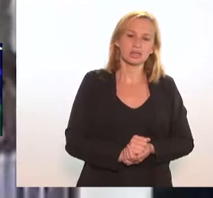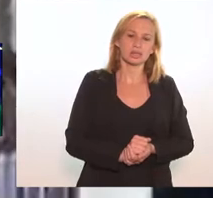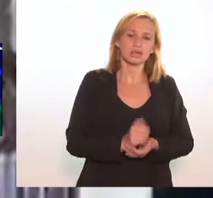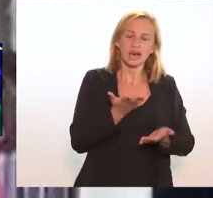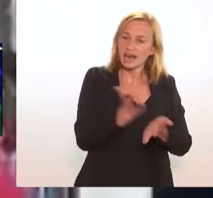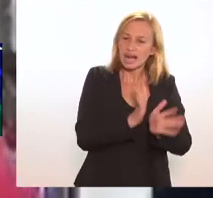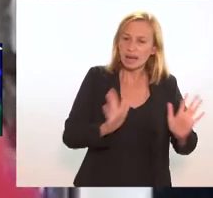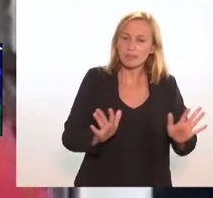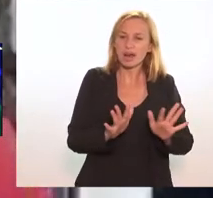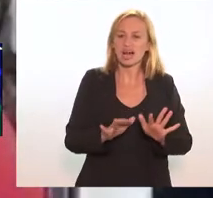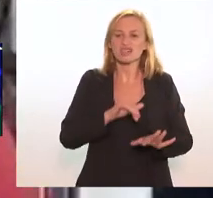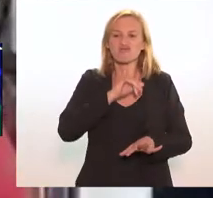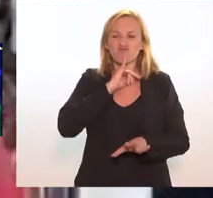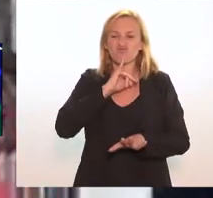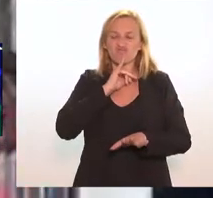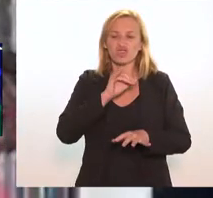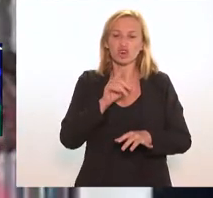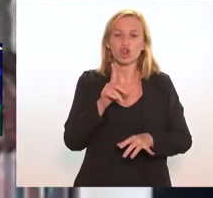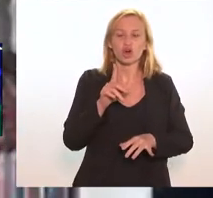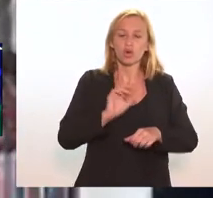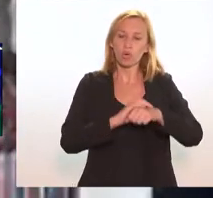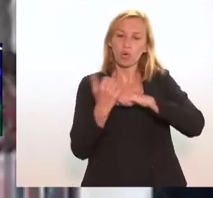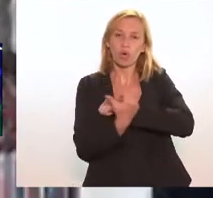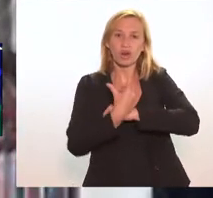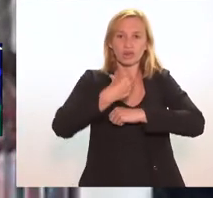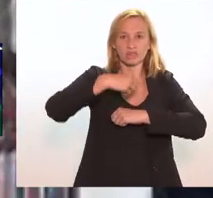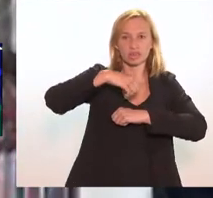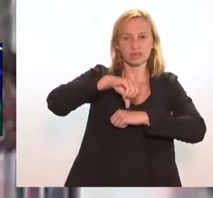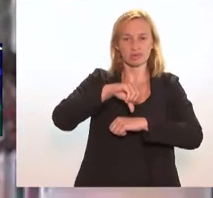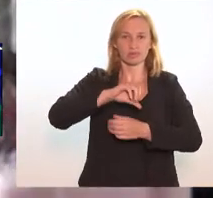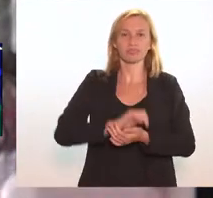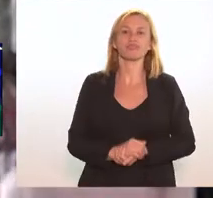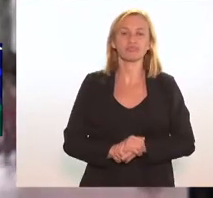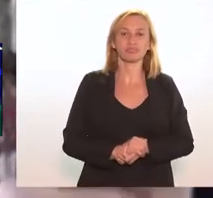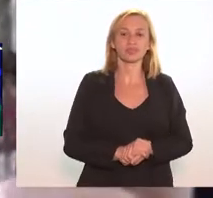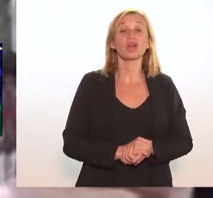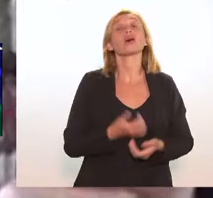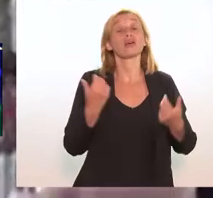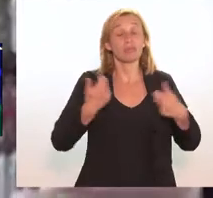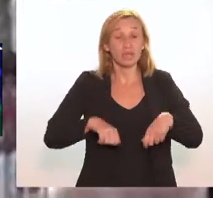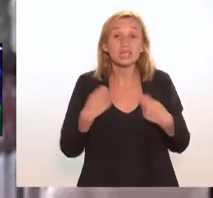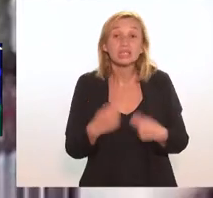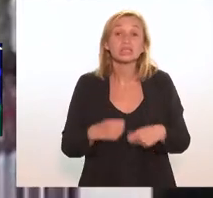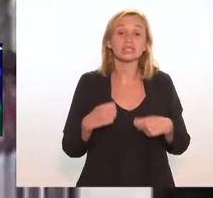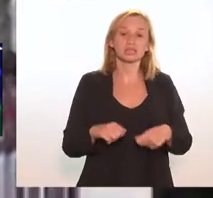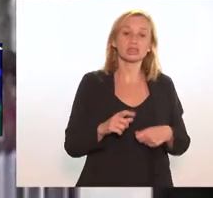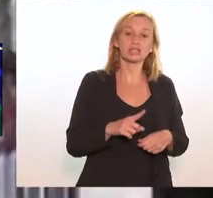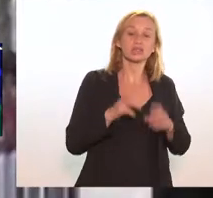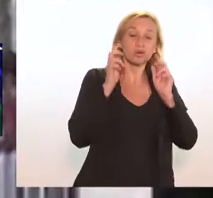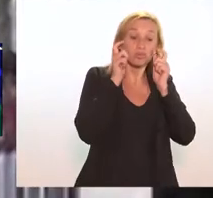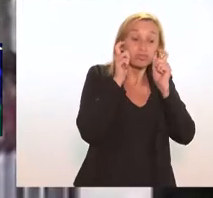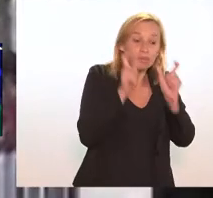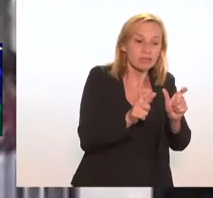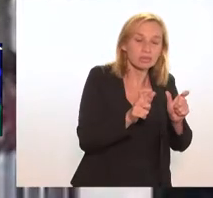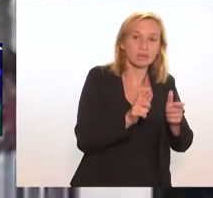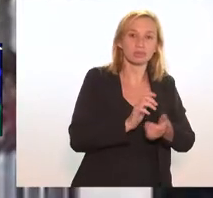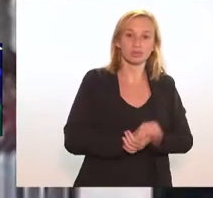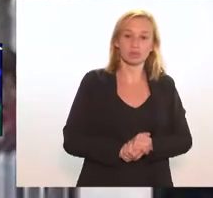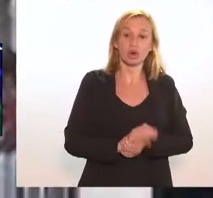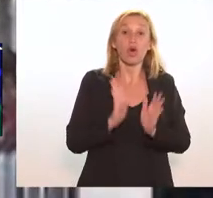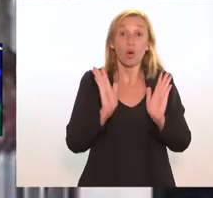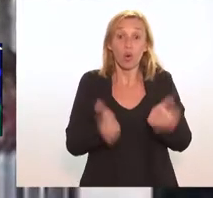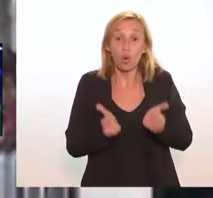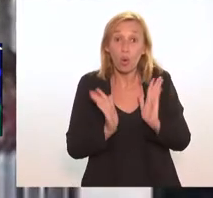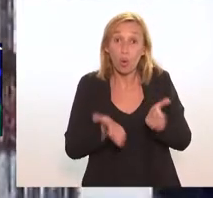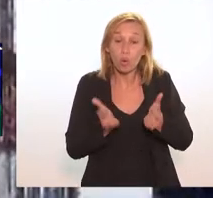infeliz coronavírus. É isso daí. Quer dizer, então é preciso que estejamos atentos. Hoje,